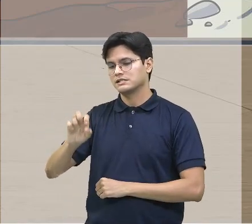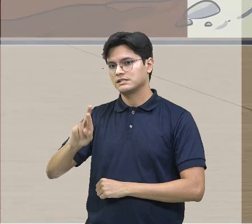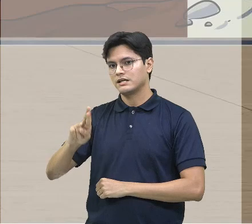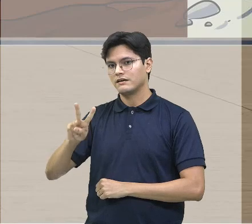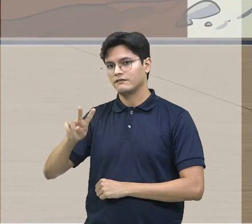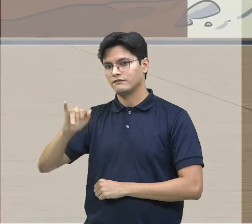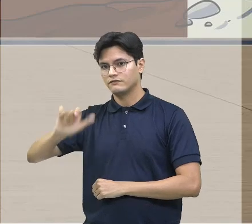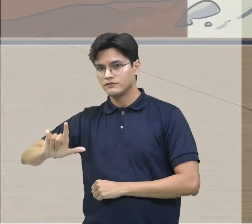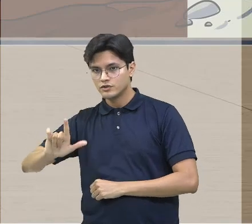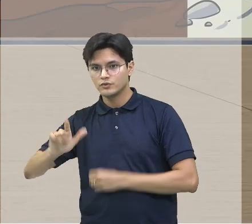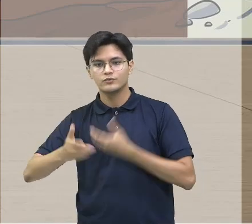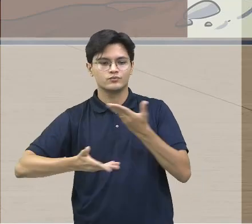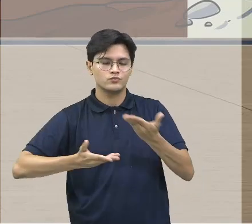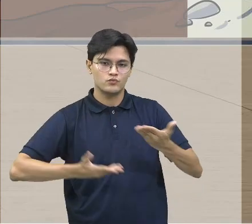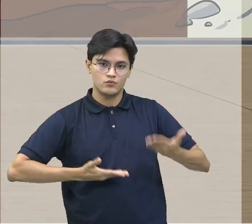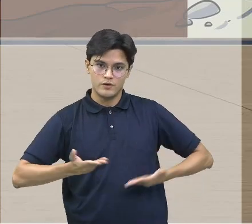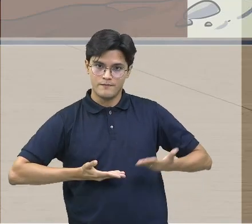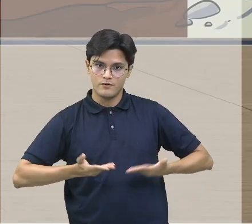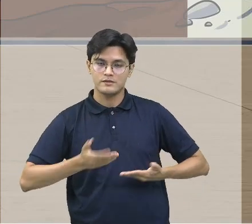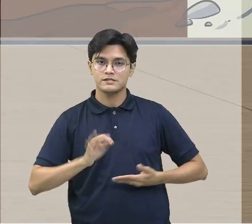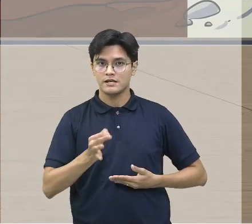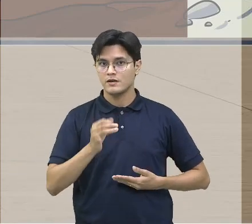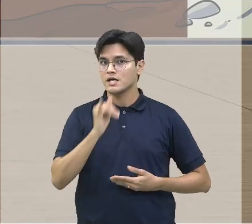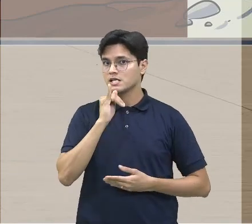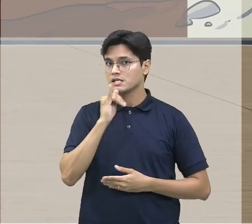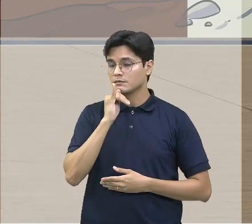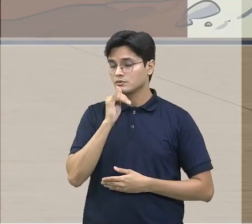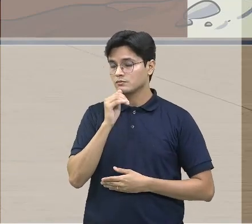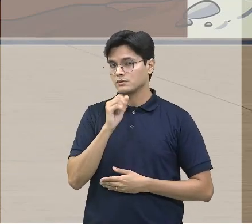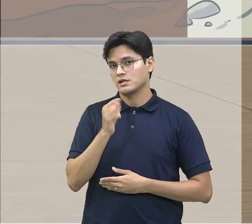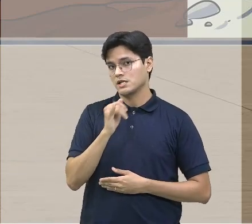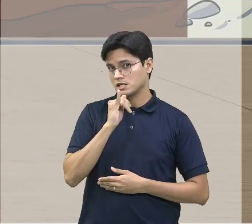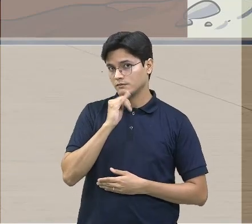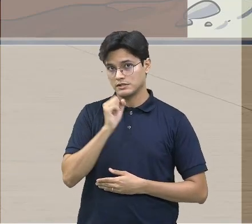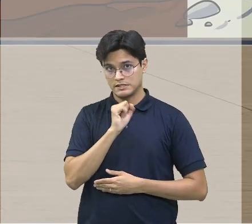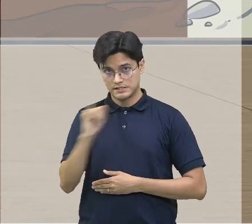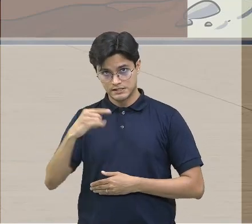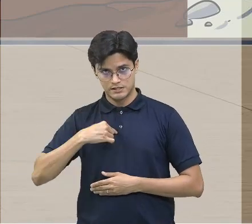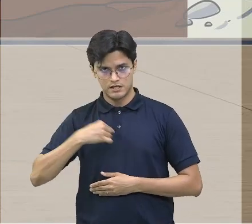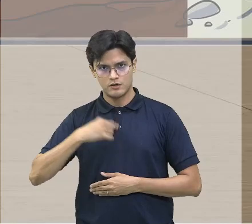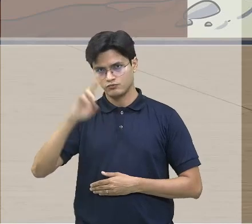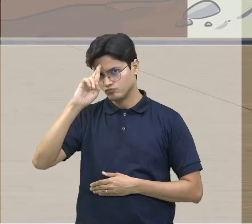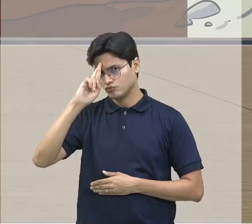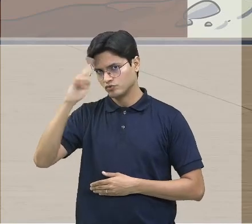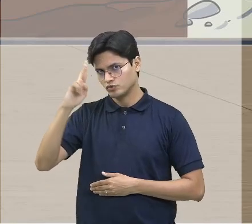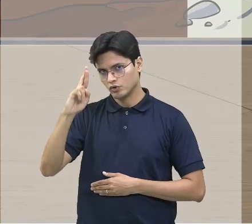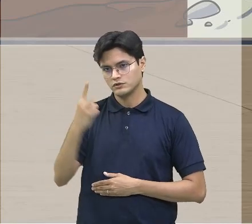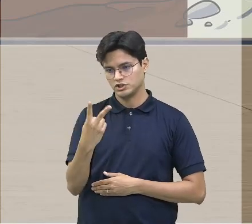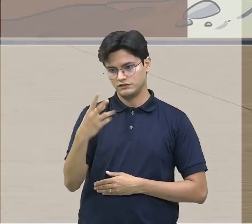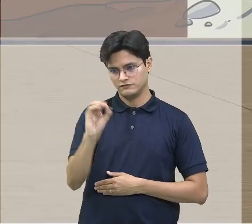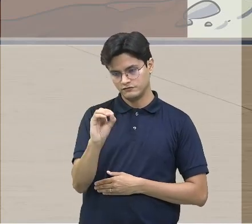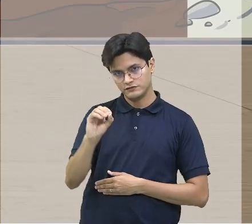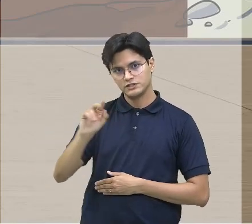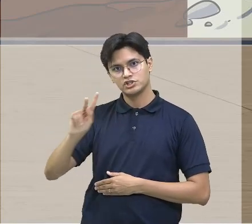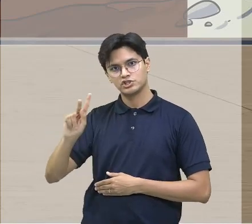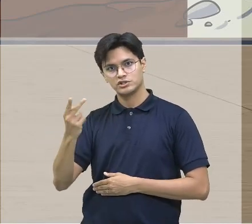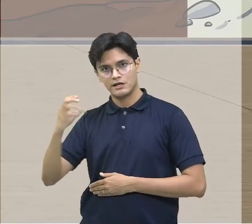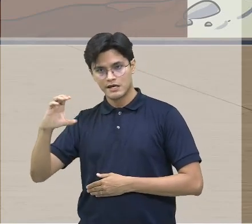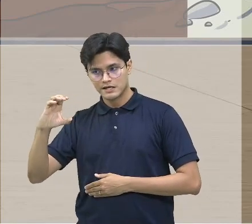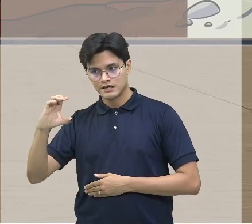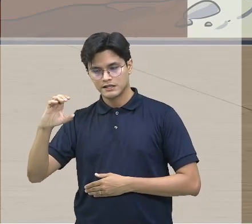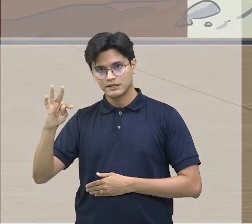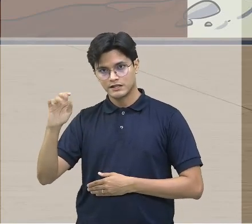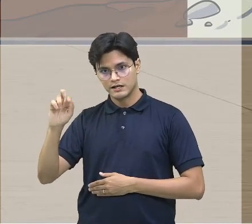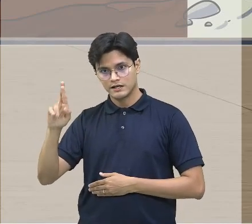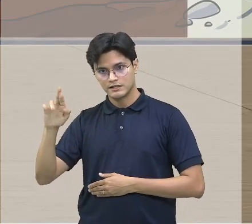20 hectares de terra e chega aqui um grupo de 200, 300 pessoas querendo se fixar aqui na minha